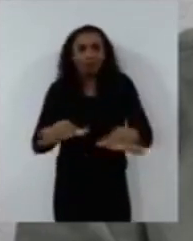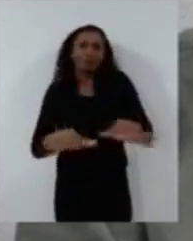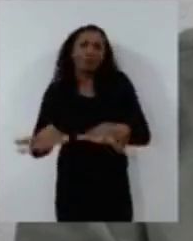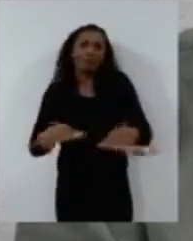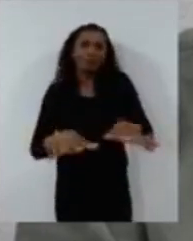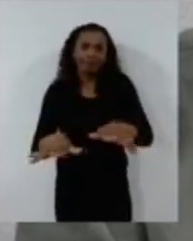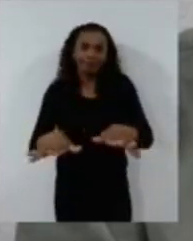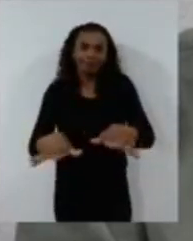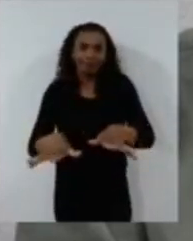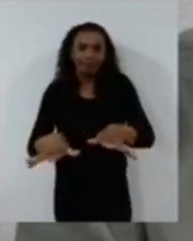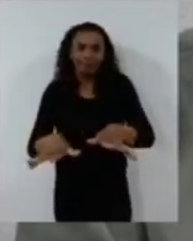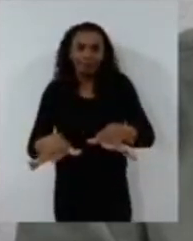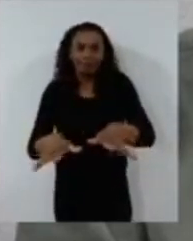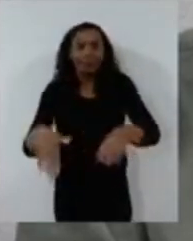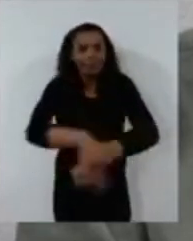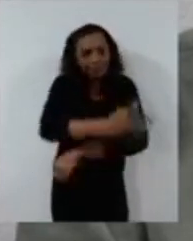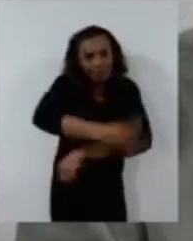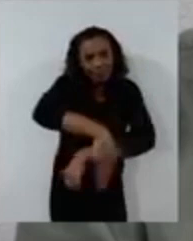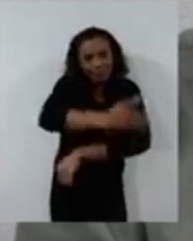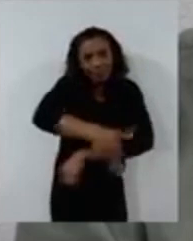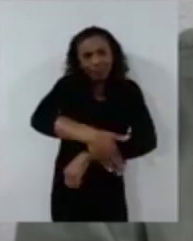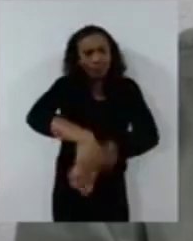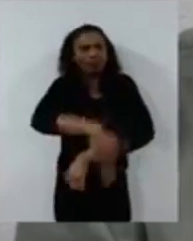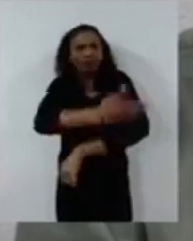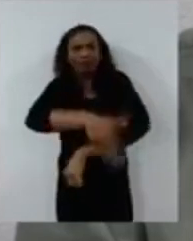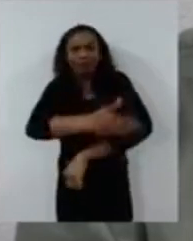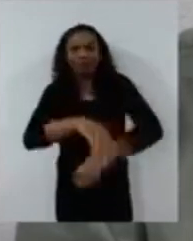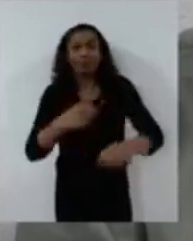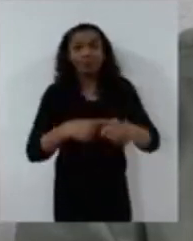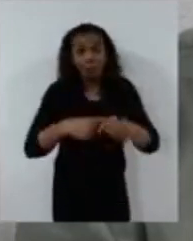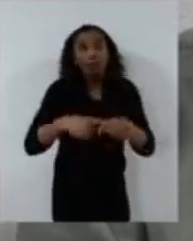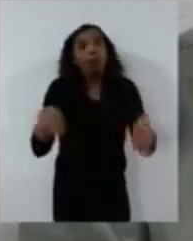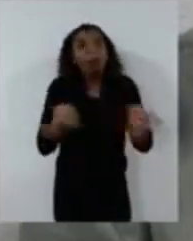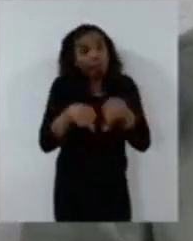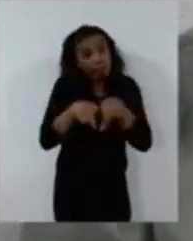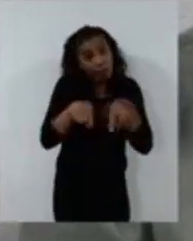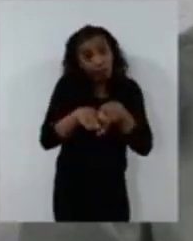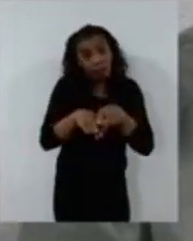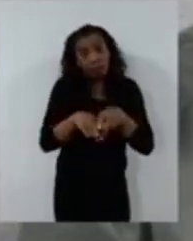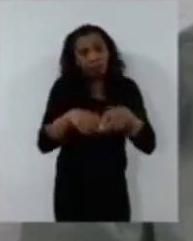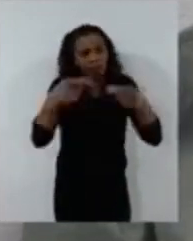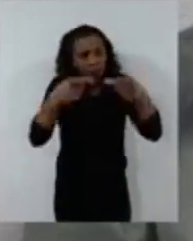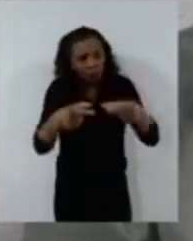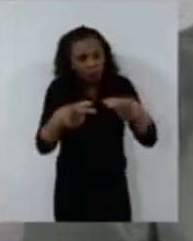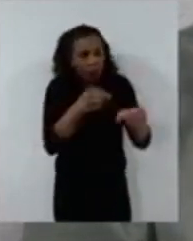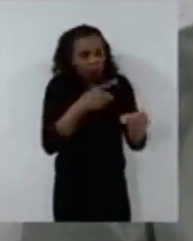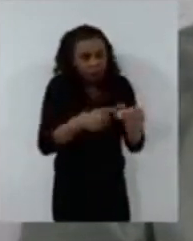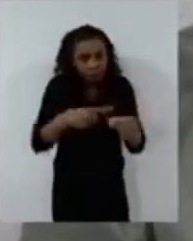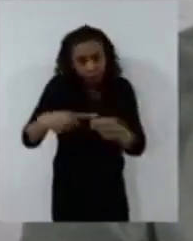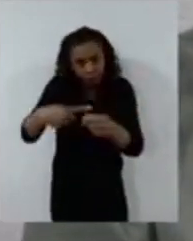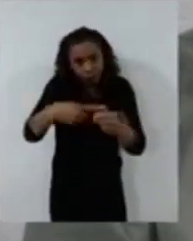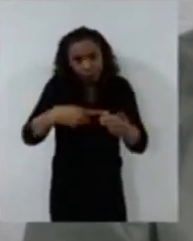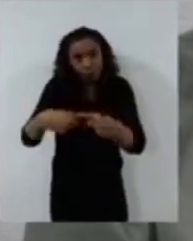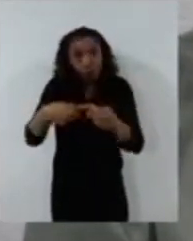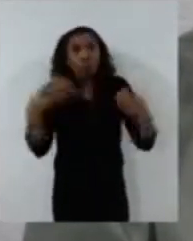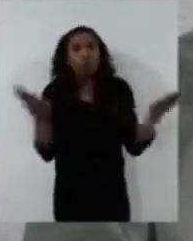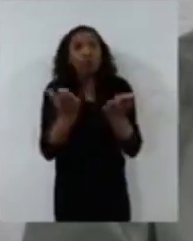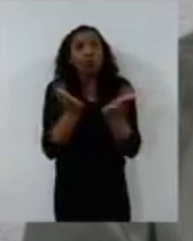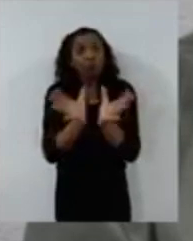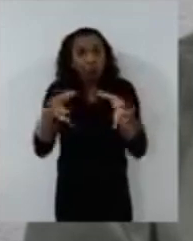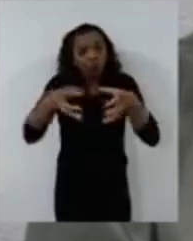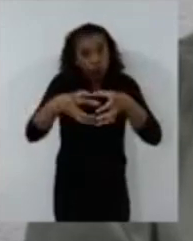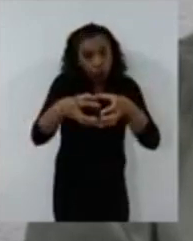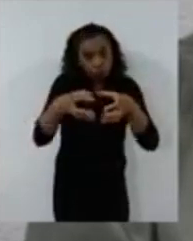por vários bairros e ruas de nossa cidade. Em relação ao distrito, hoje a equipe esteve visitando